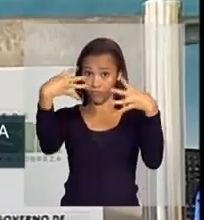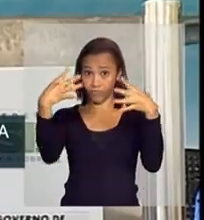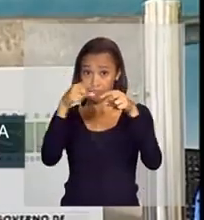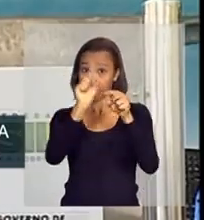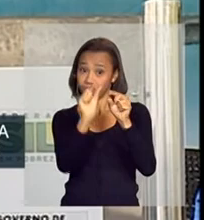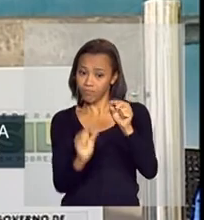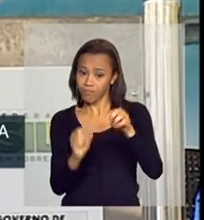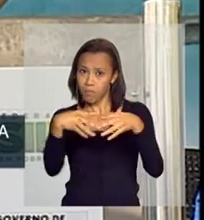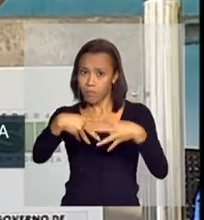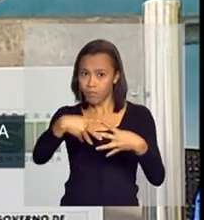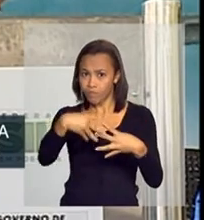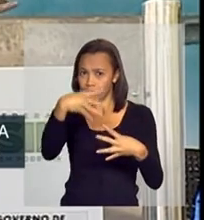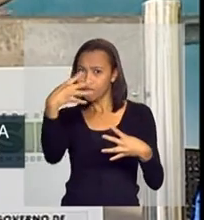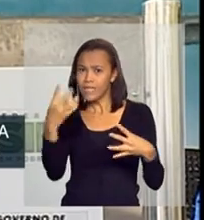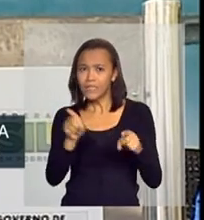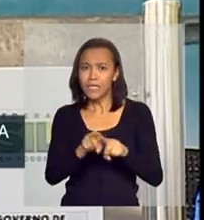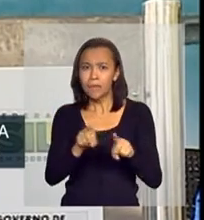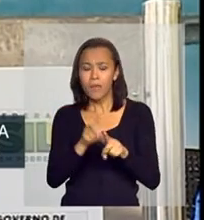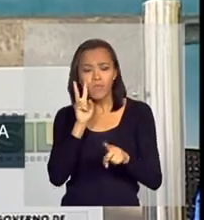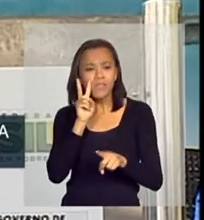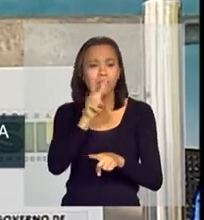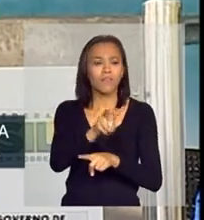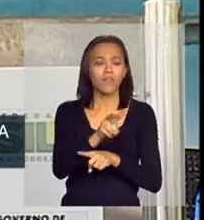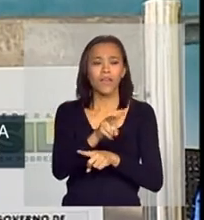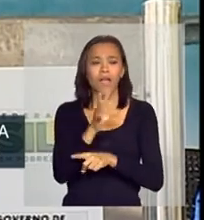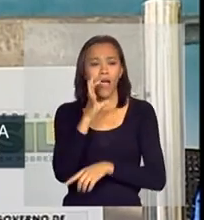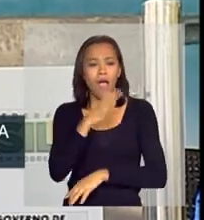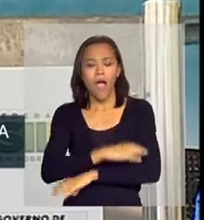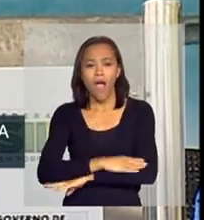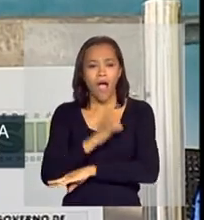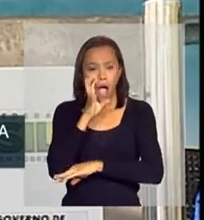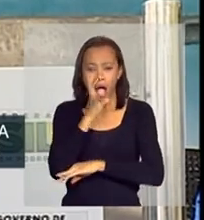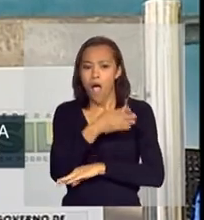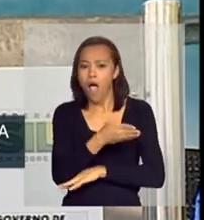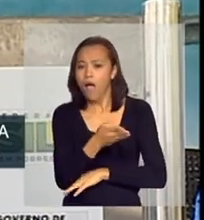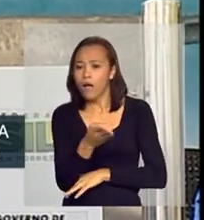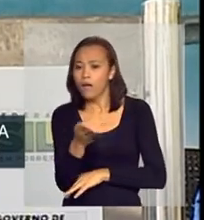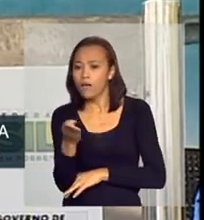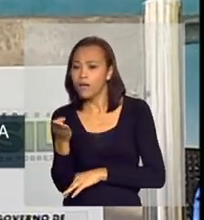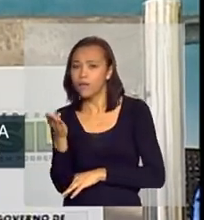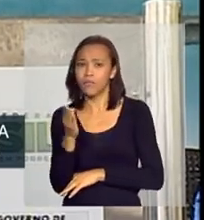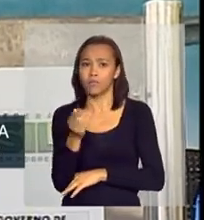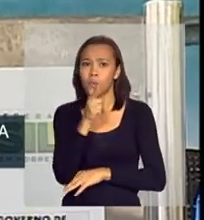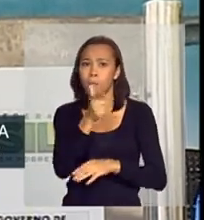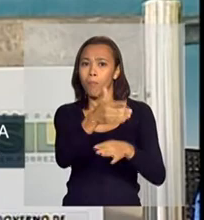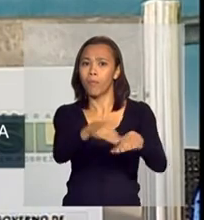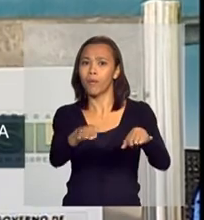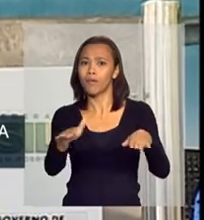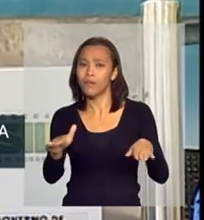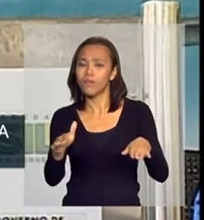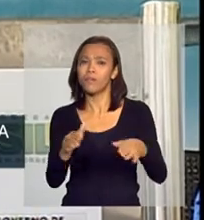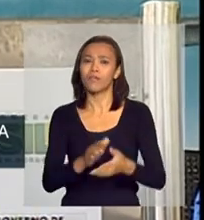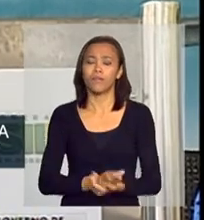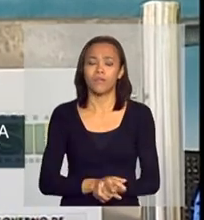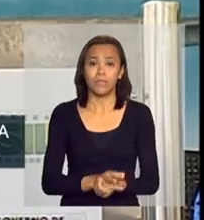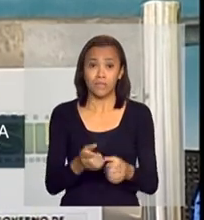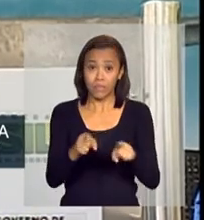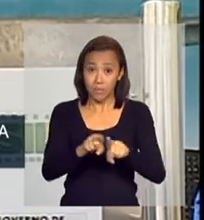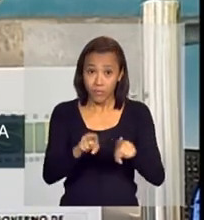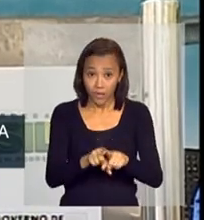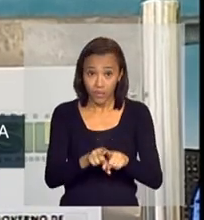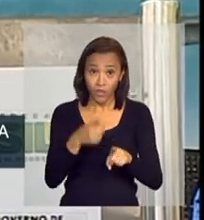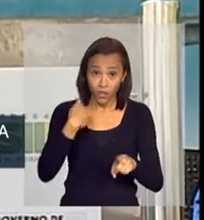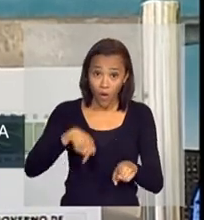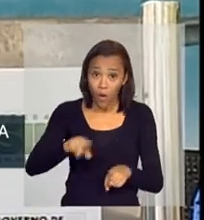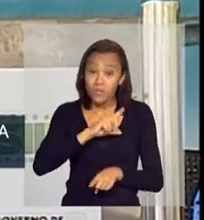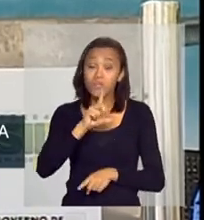e, ao mesmo tempo, a paisagem fantástica que dali, do vão central, nós